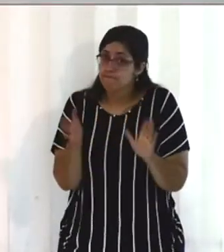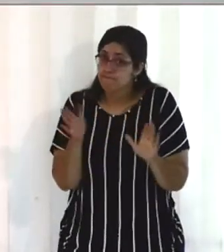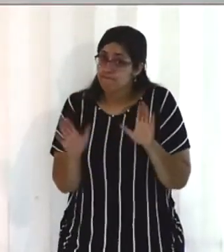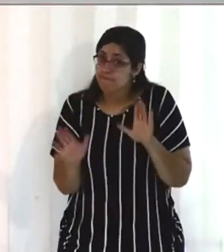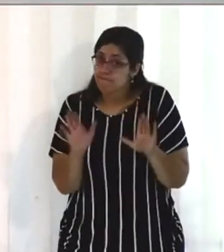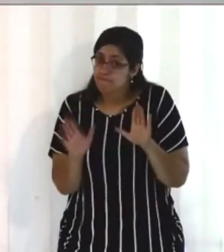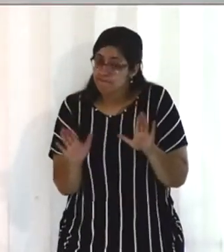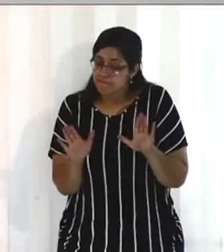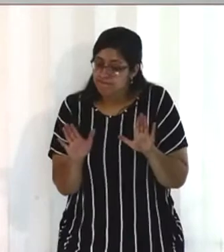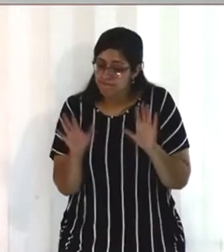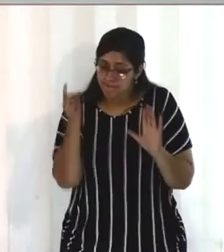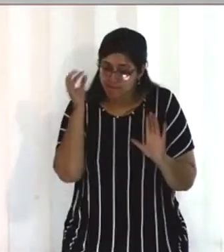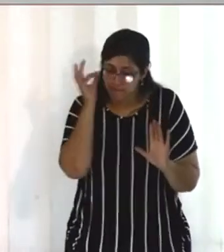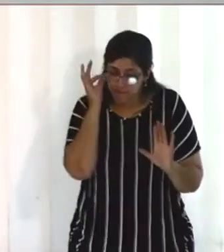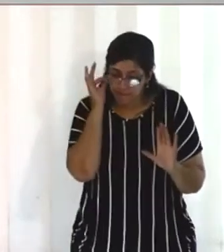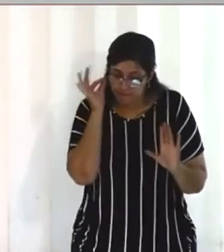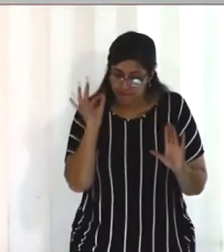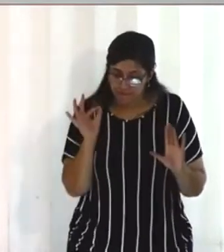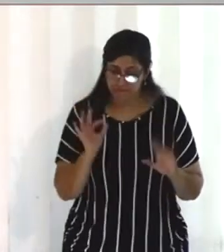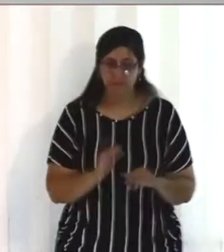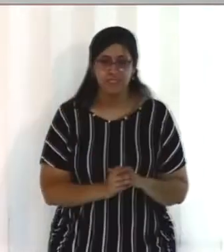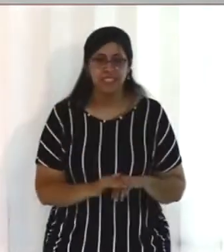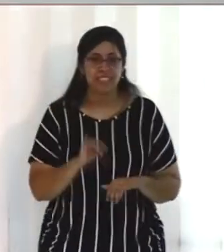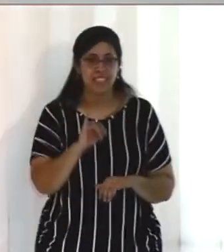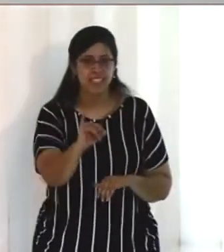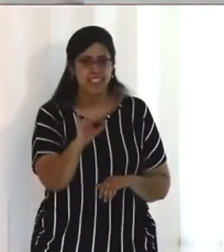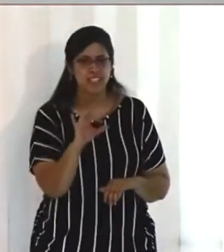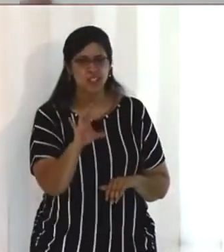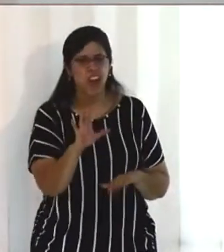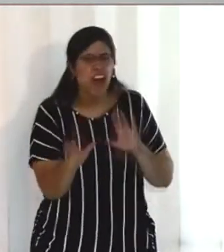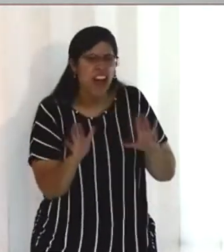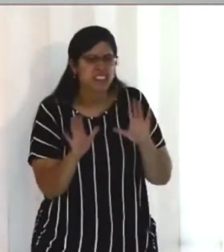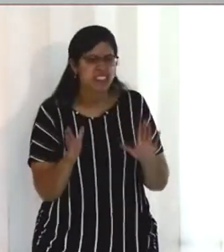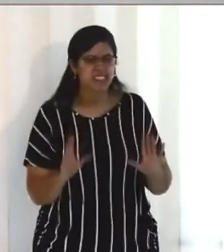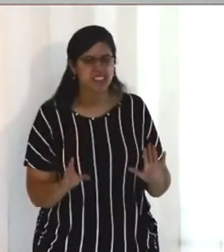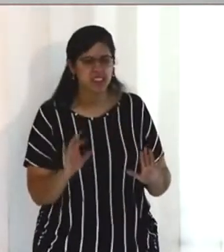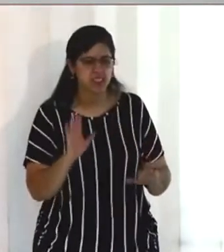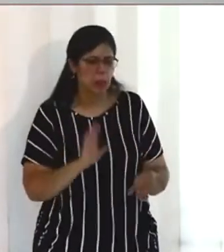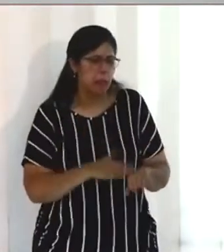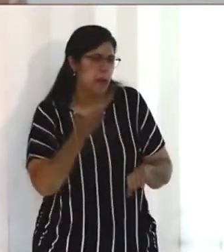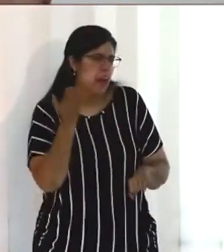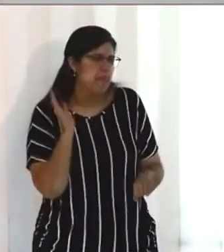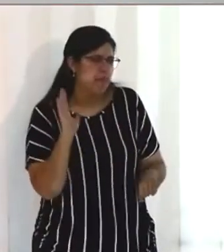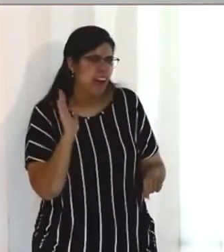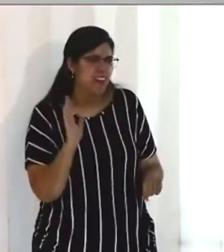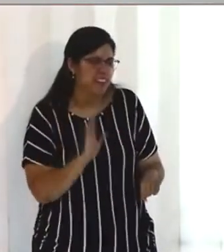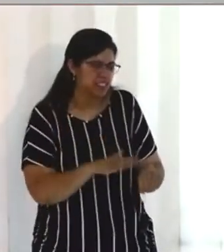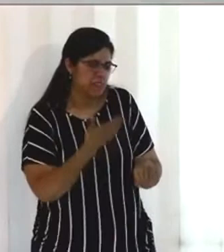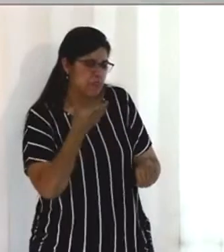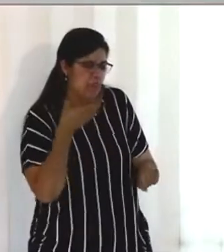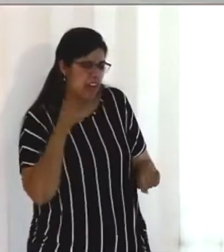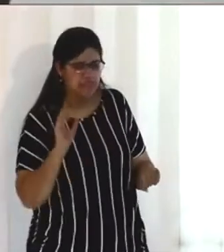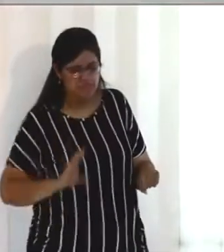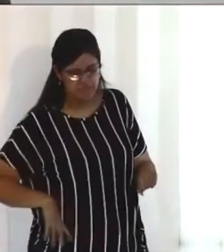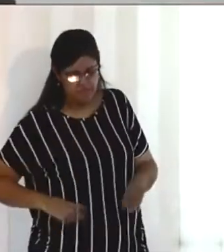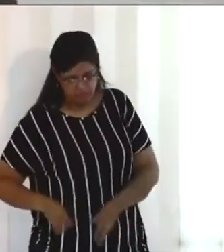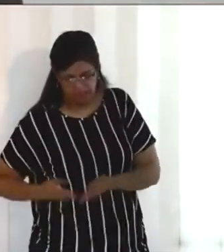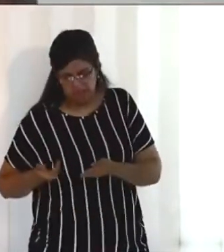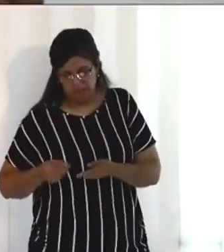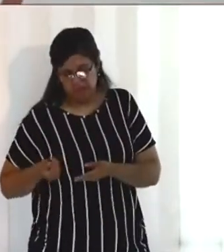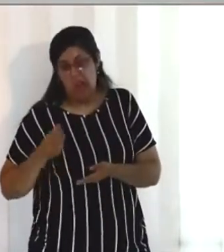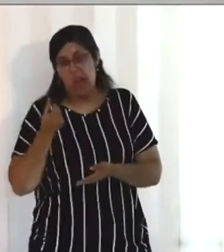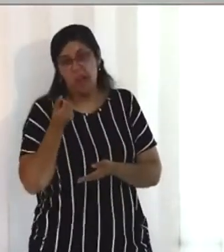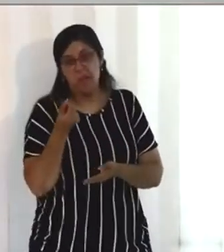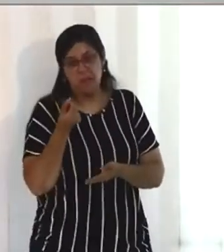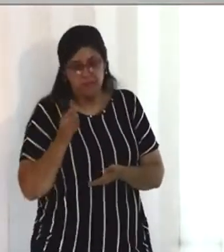padaria, desde que ela não seja absolutamente nada, que não pese em nada, que não tenha nada a ver com